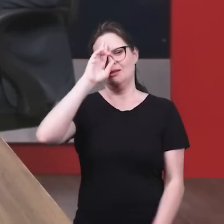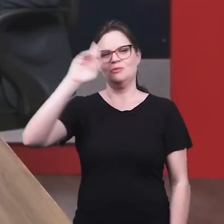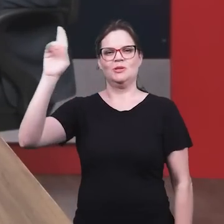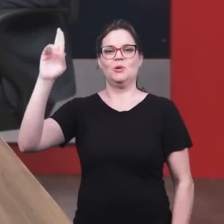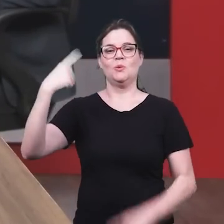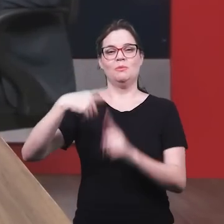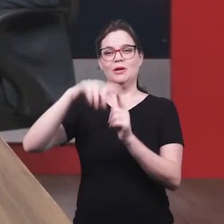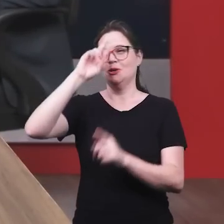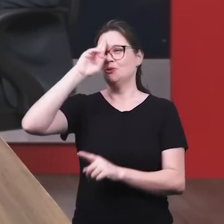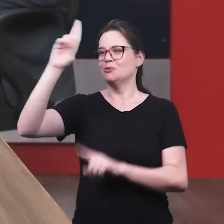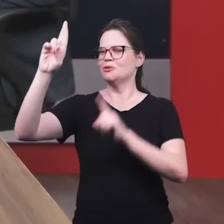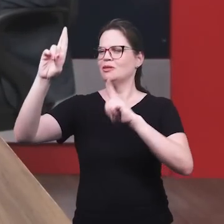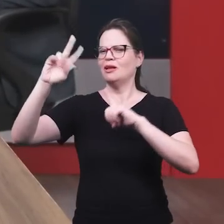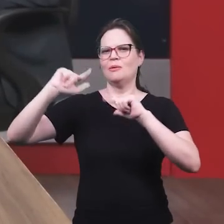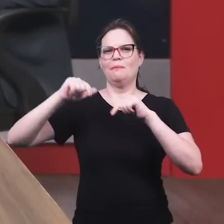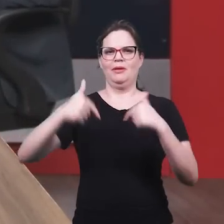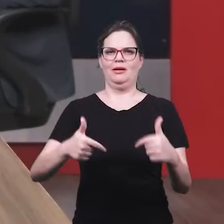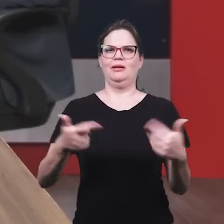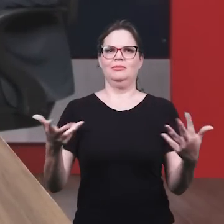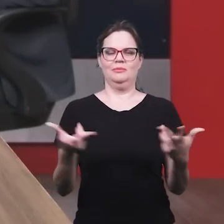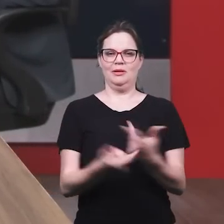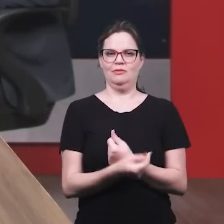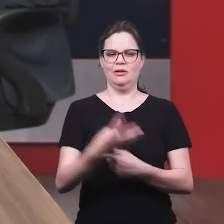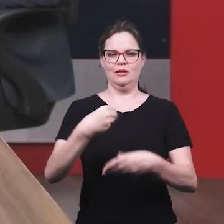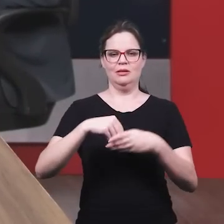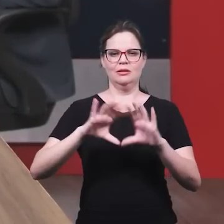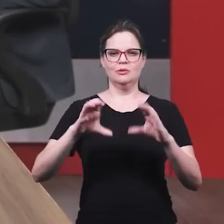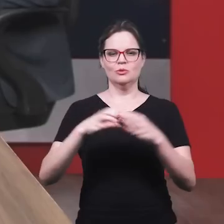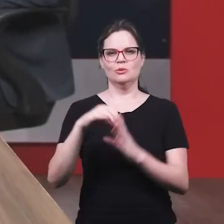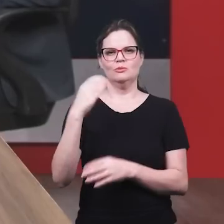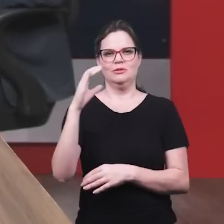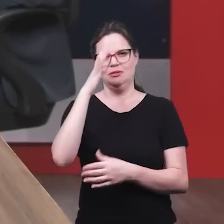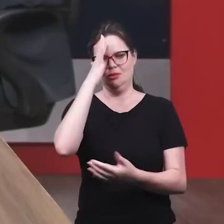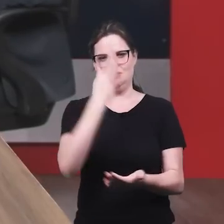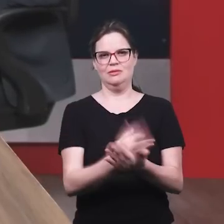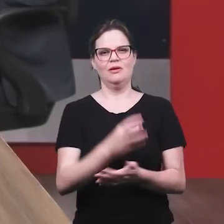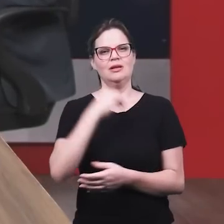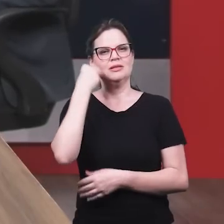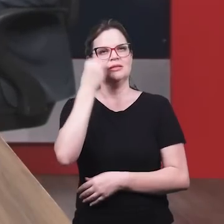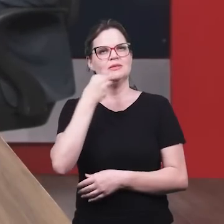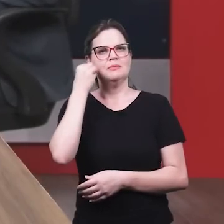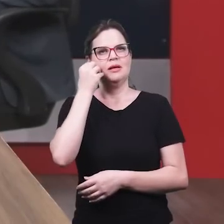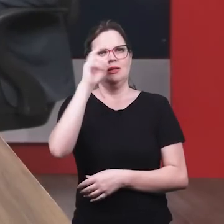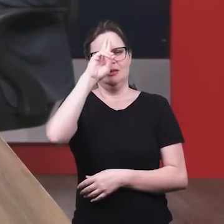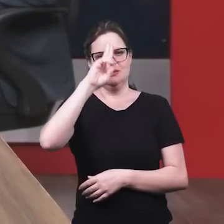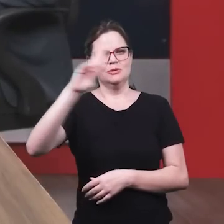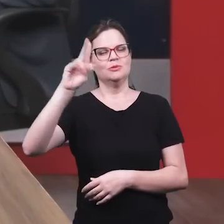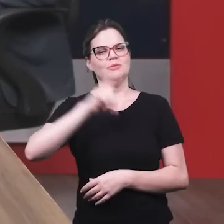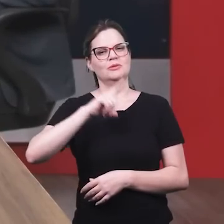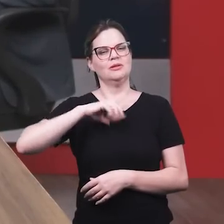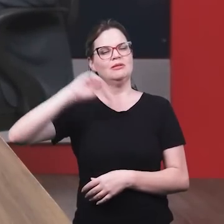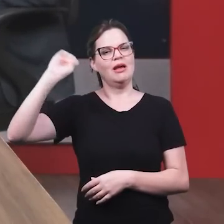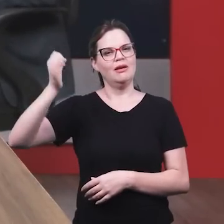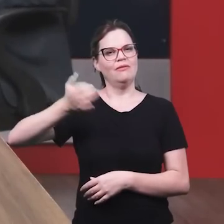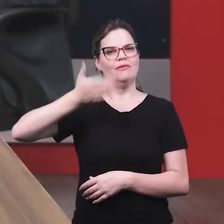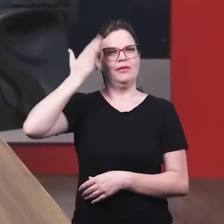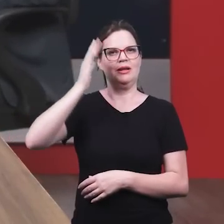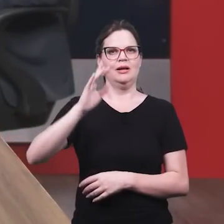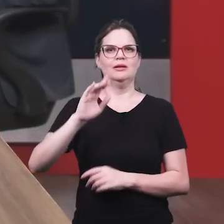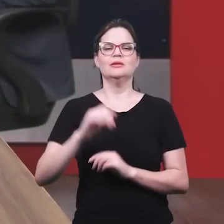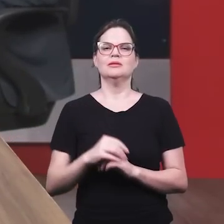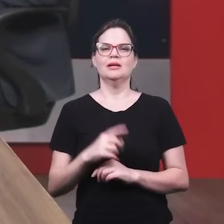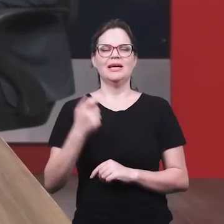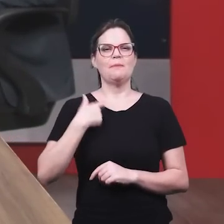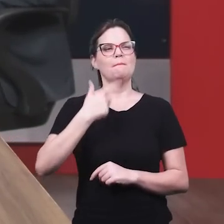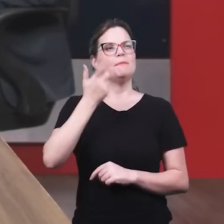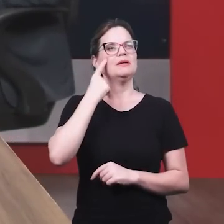aquilo que Ele tem feito, né? No Grupo Ciência e Fé, as experiências que o Senhor tem concedido, e quando a gente volta lá